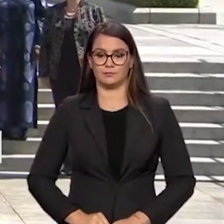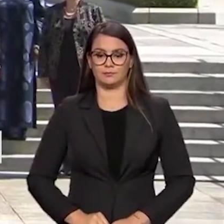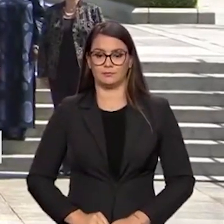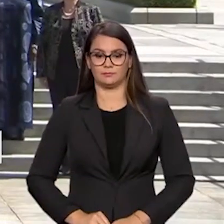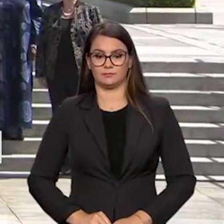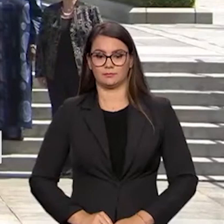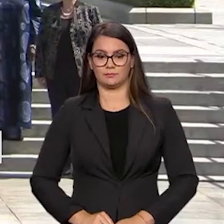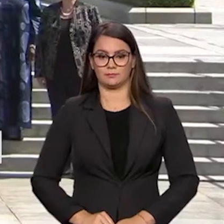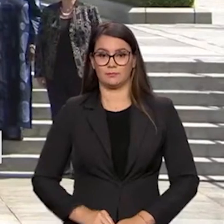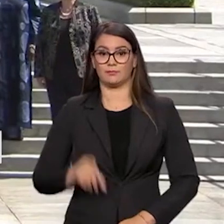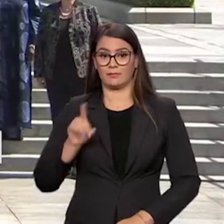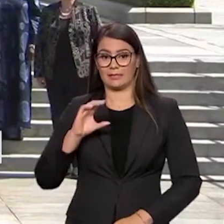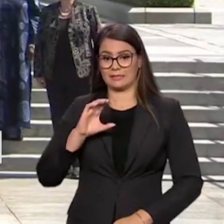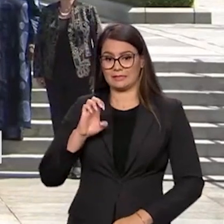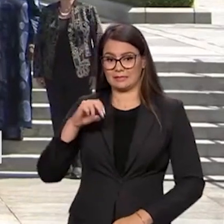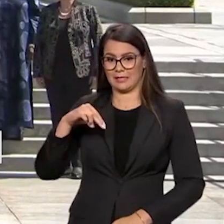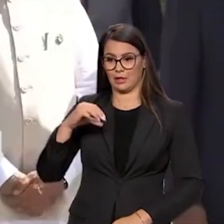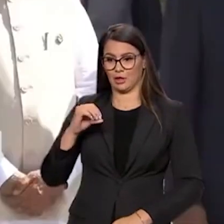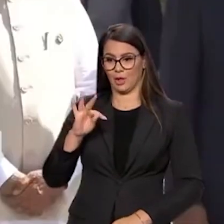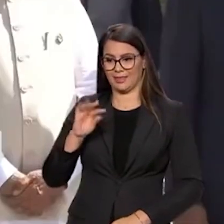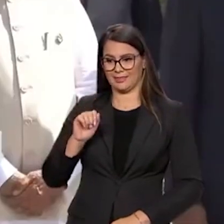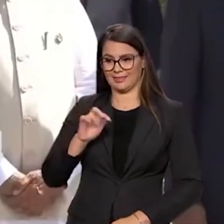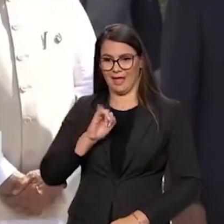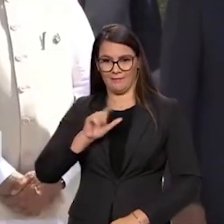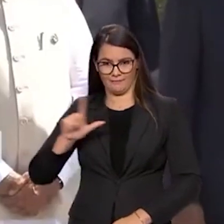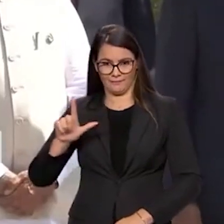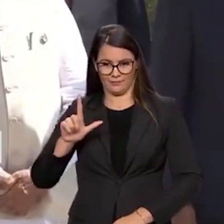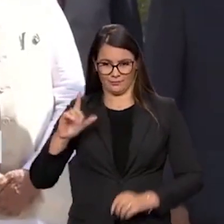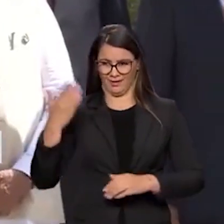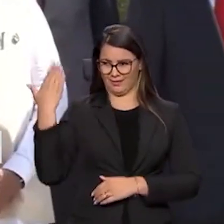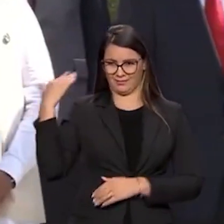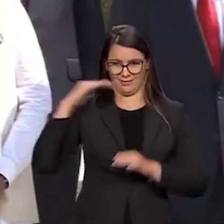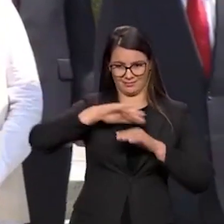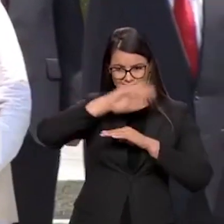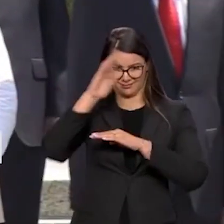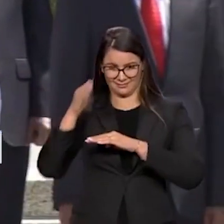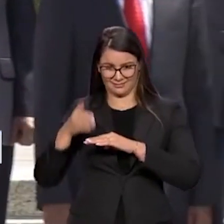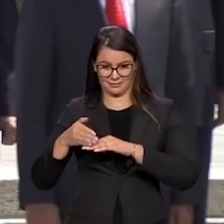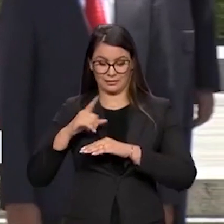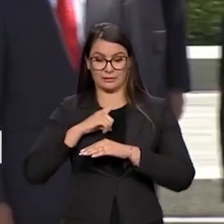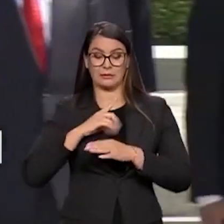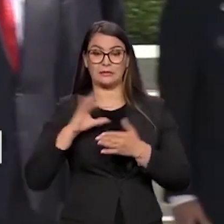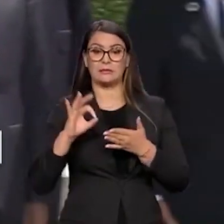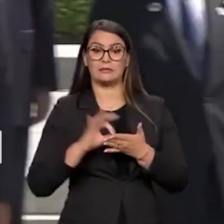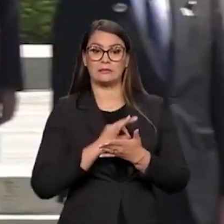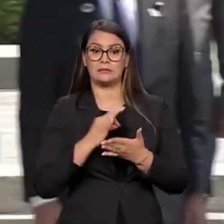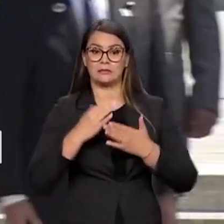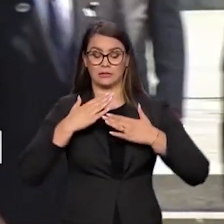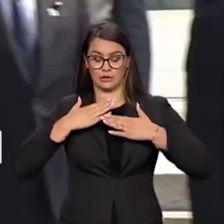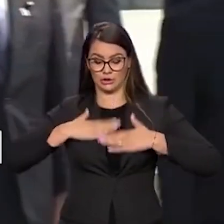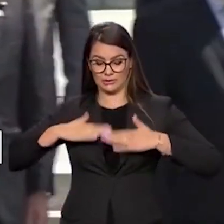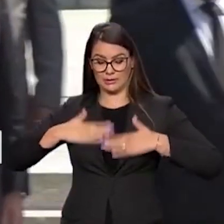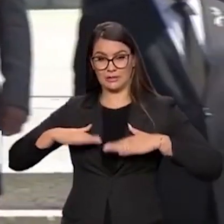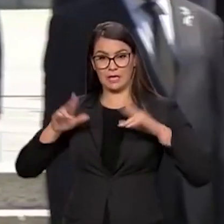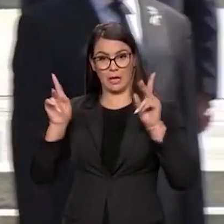Ali no cenotáfio, nesse monumento, atrás deles, há uma inscrição que diz: descansai em